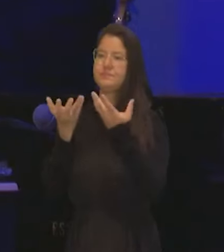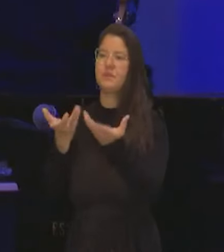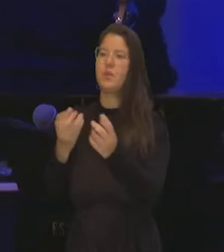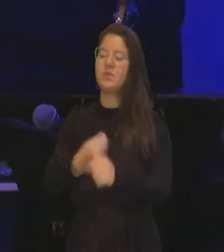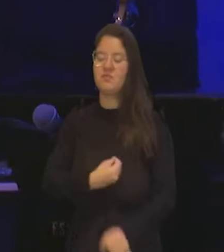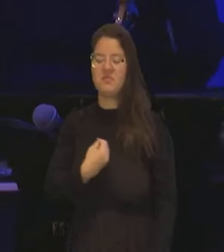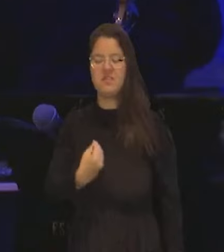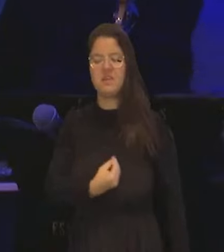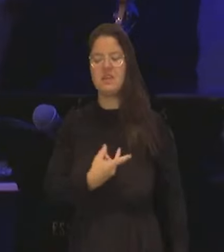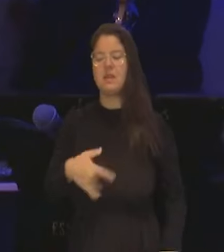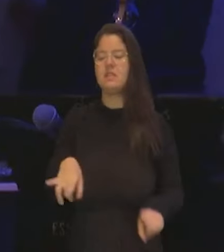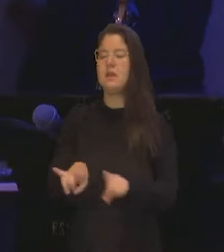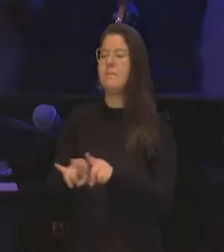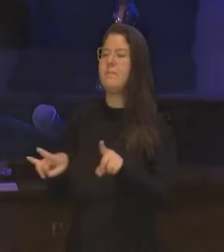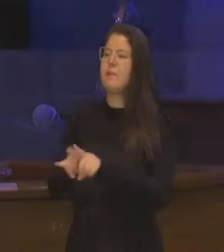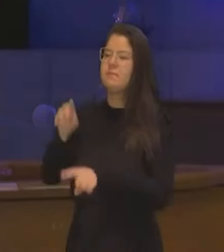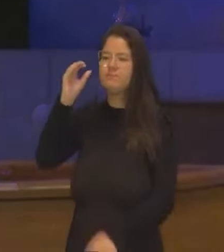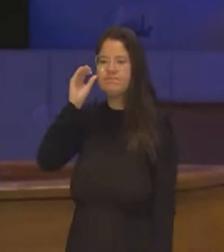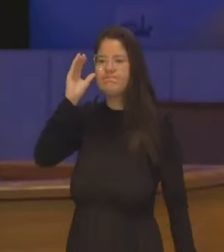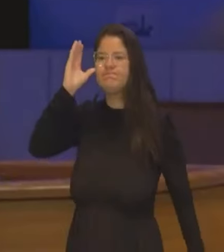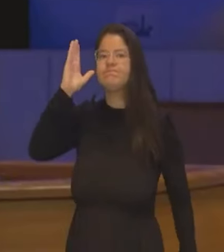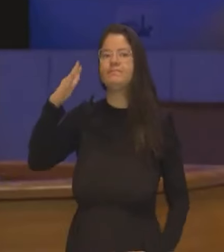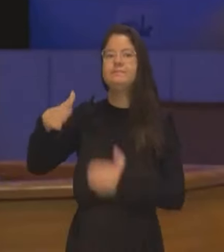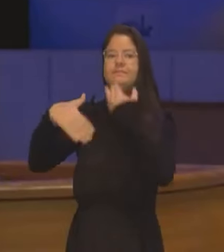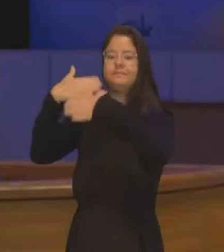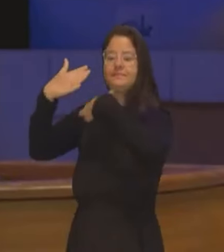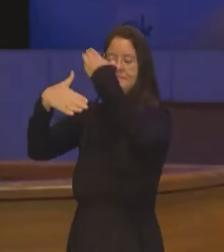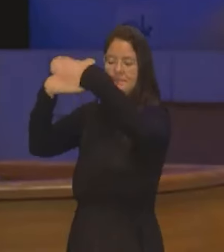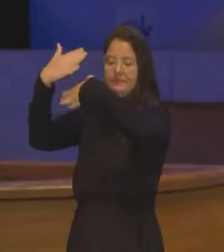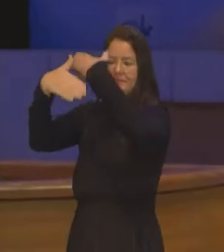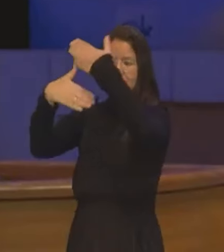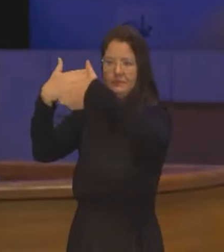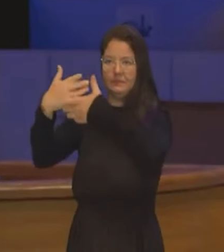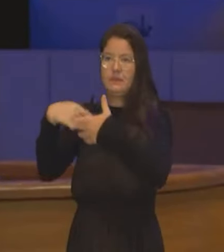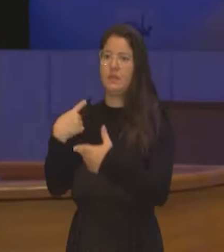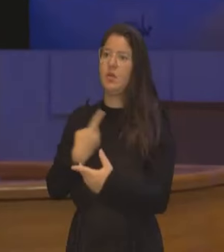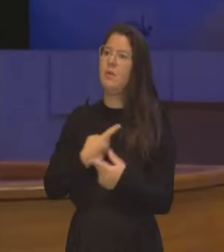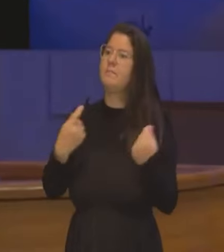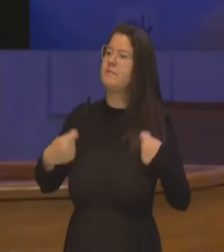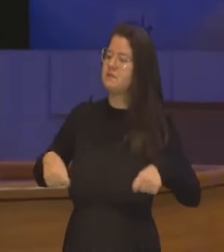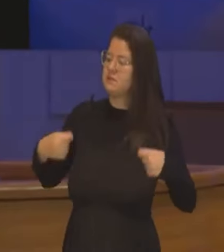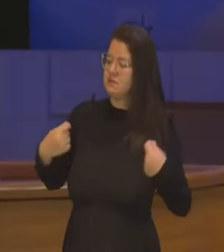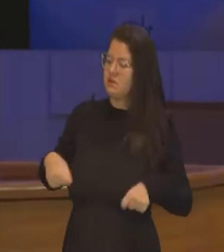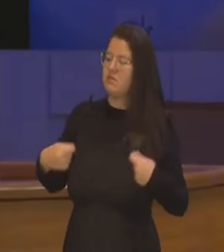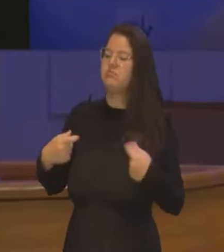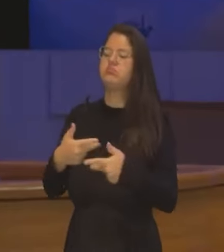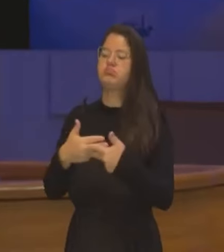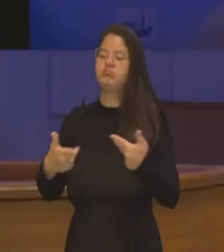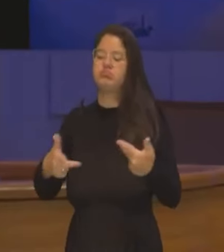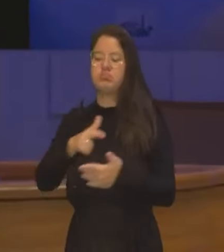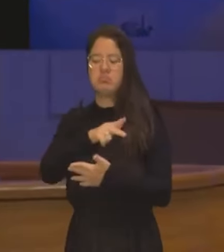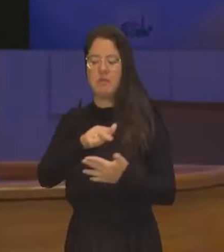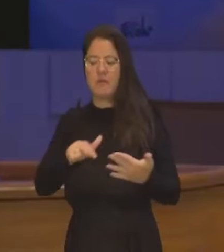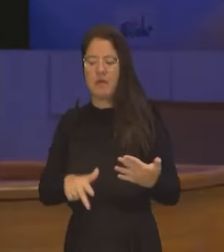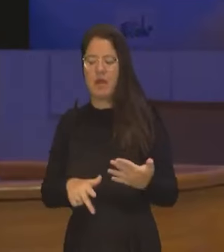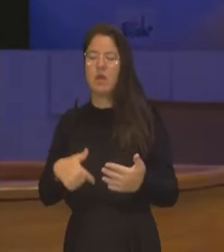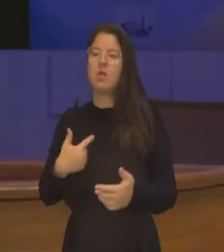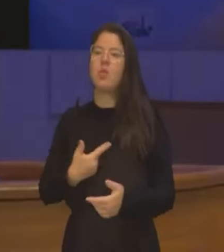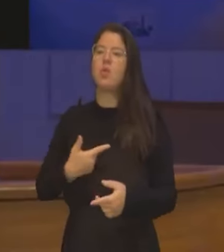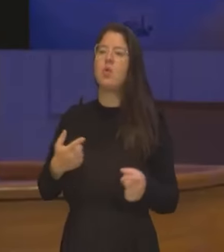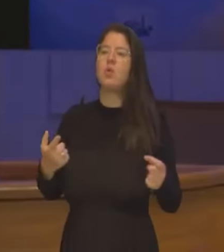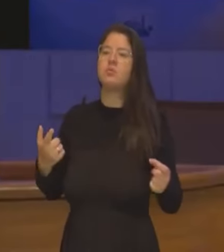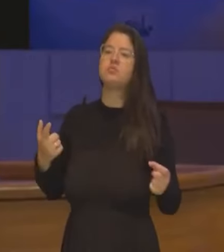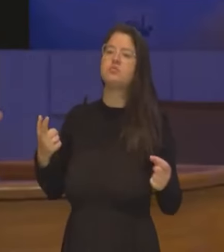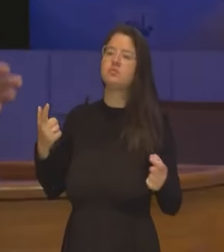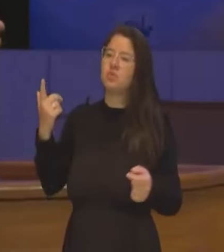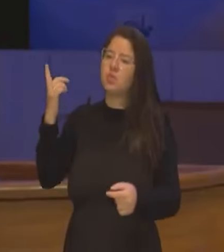vida, trazendo edificação e tudo mais que eu e você precisamos e que nós